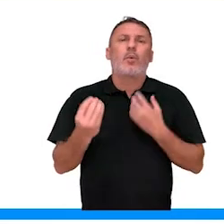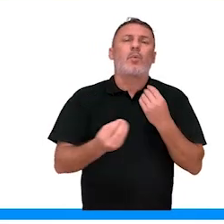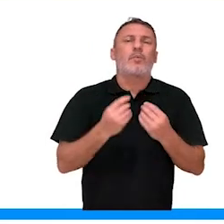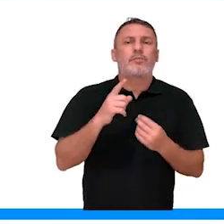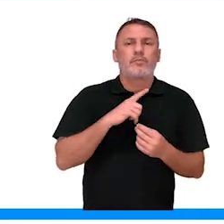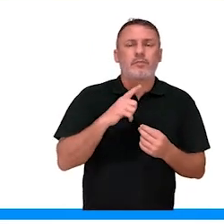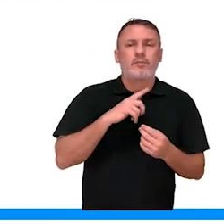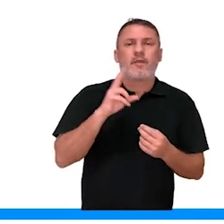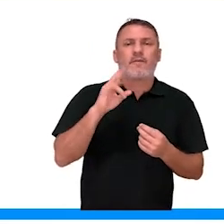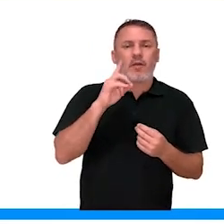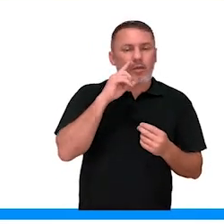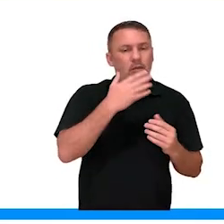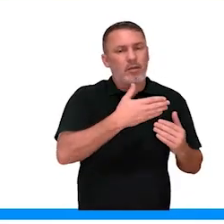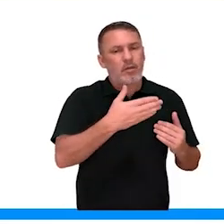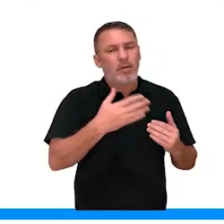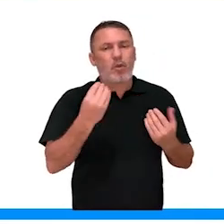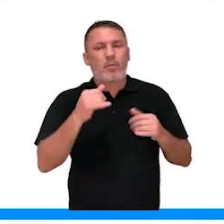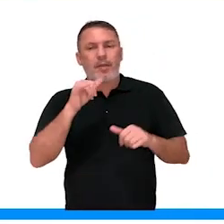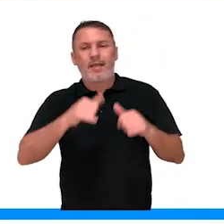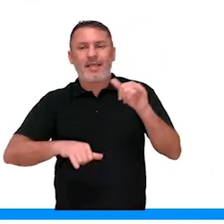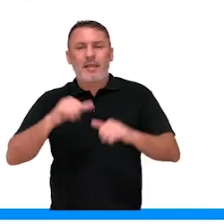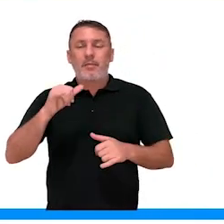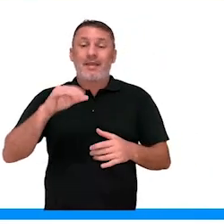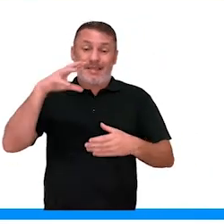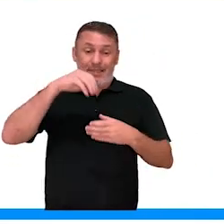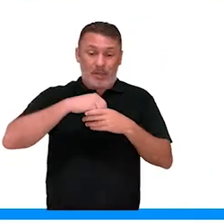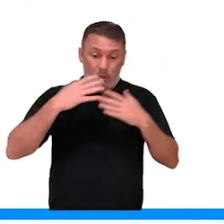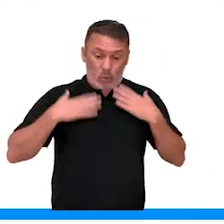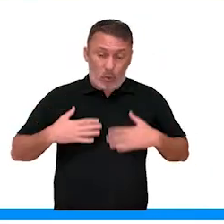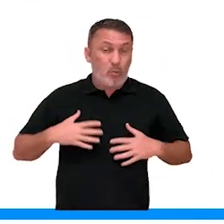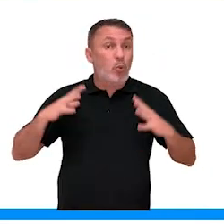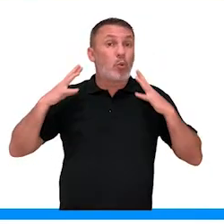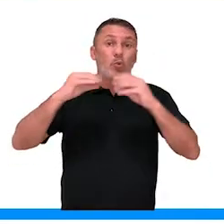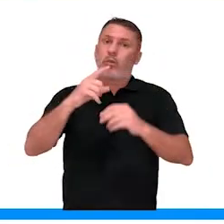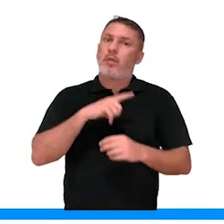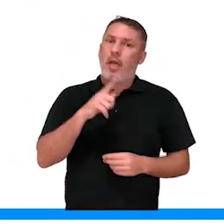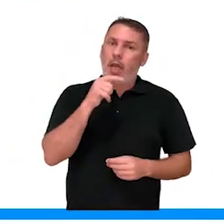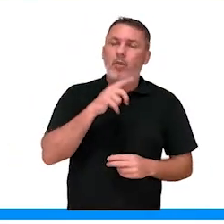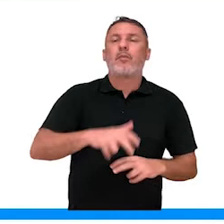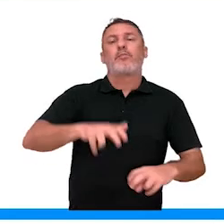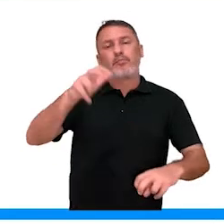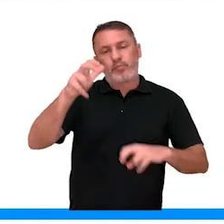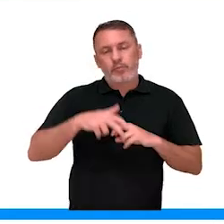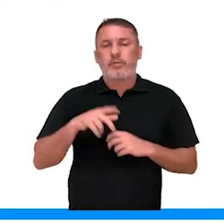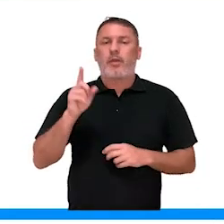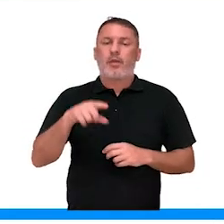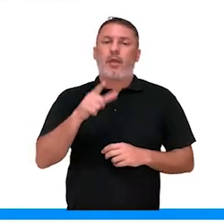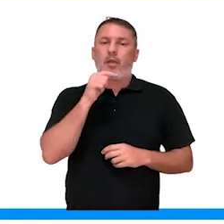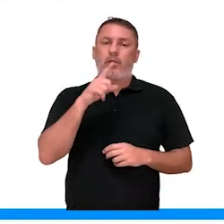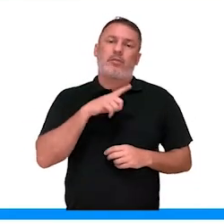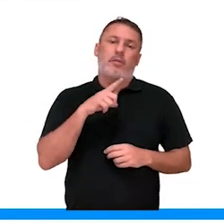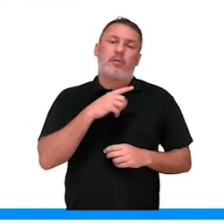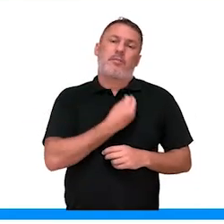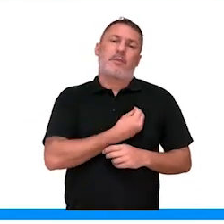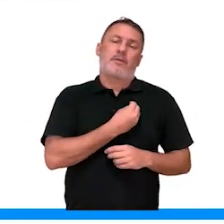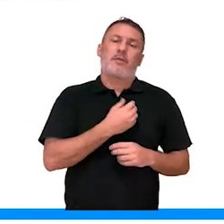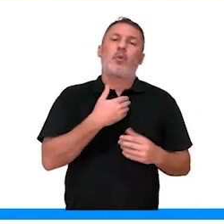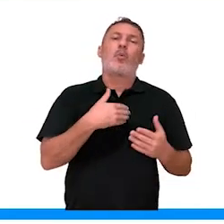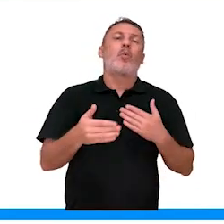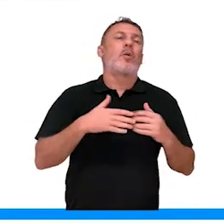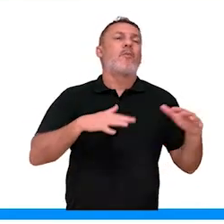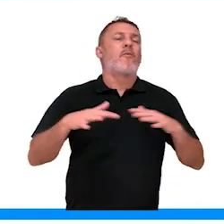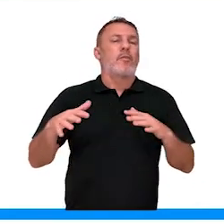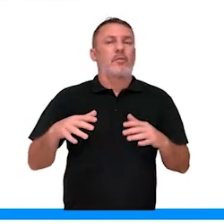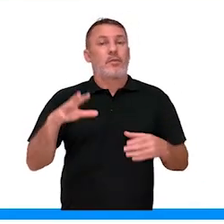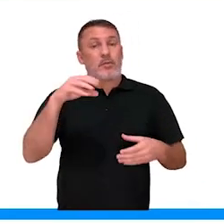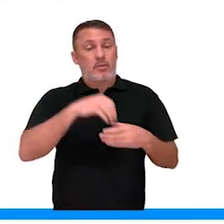para acontecer todas as reações químicas do nosso corpo, é justamente porque elas estão presentes em todas as